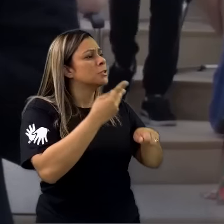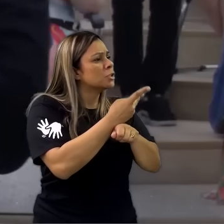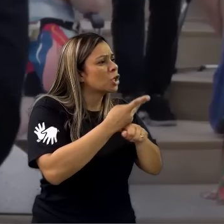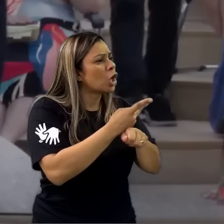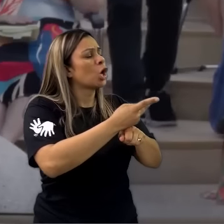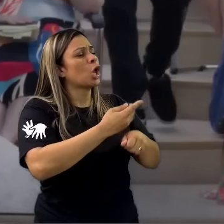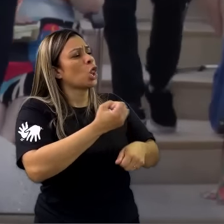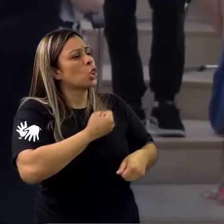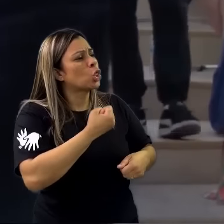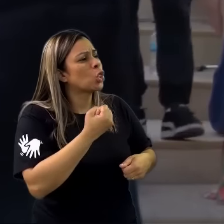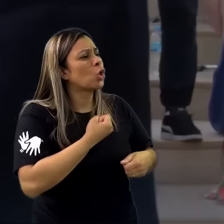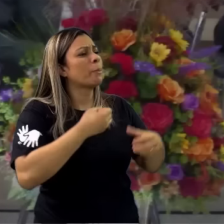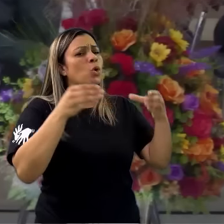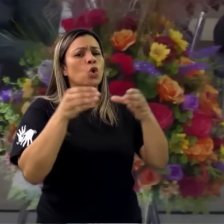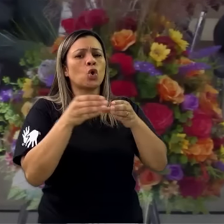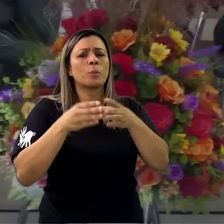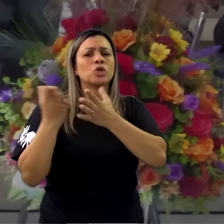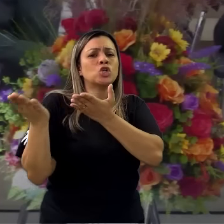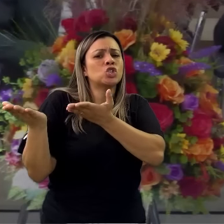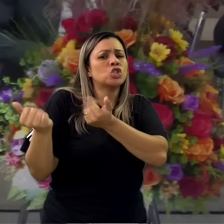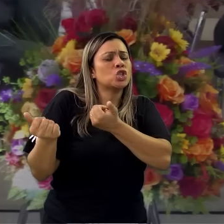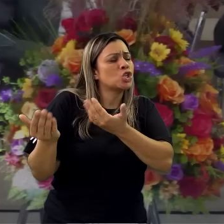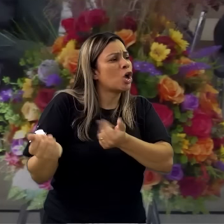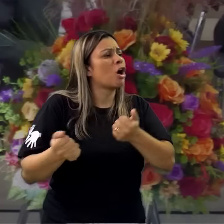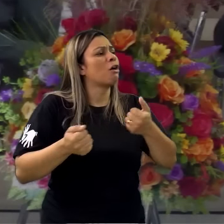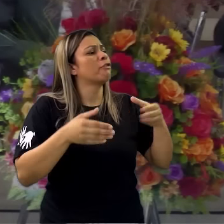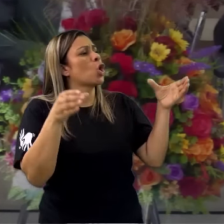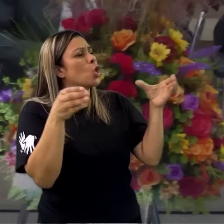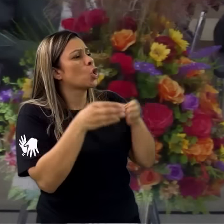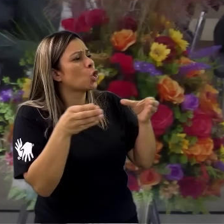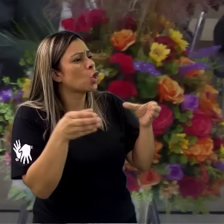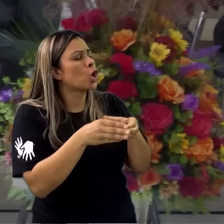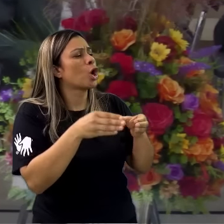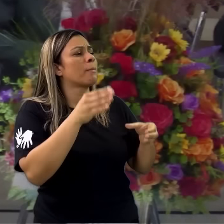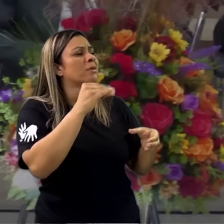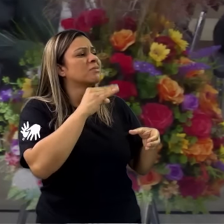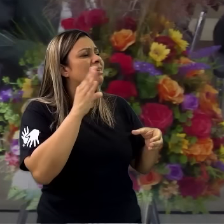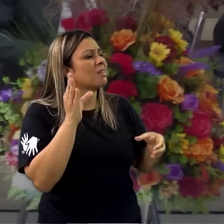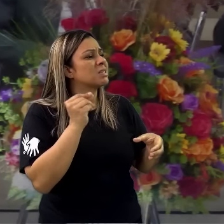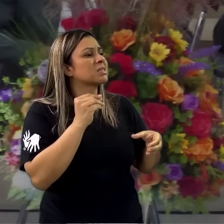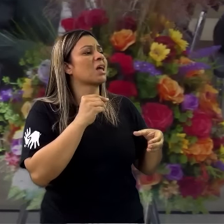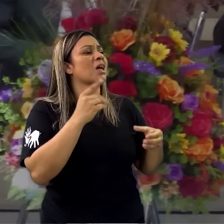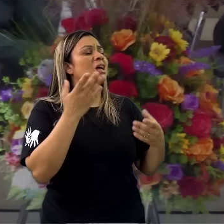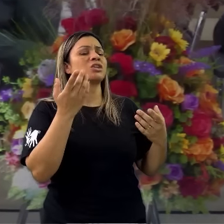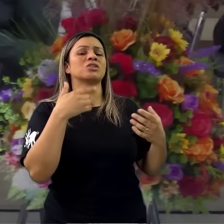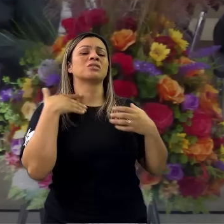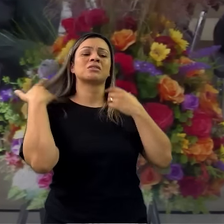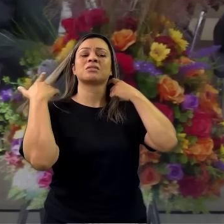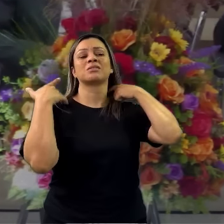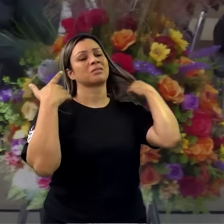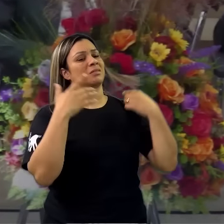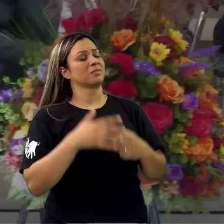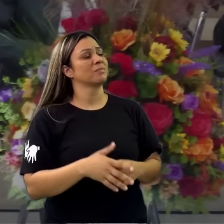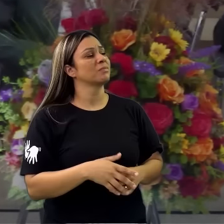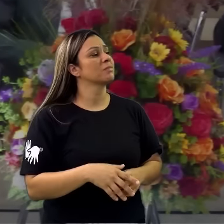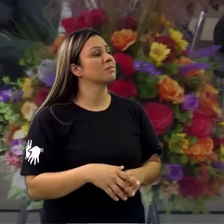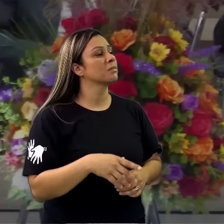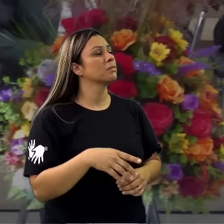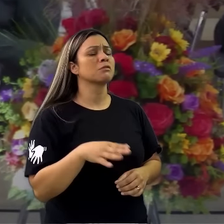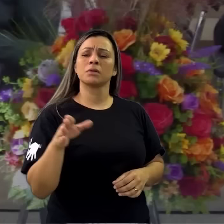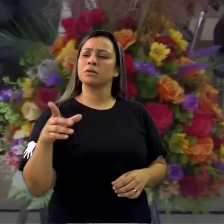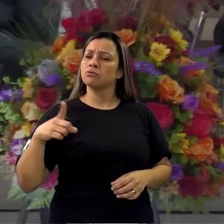o líder dos jovens as irmãs eu falei mais um fulano tem meu telefone lá então é pois não ele tava aqui na época o